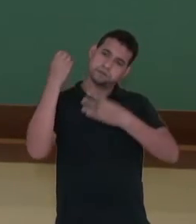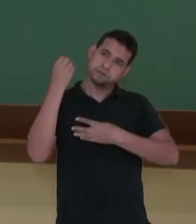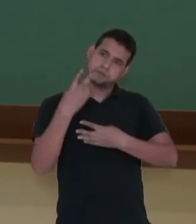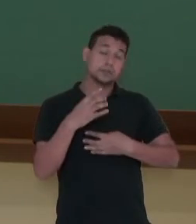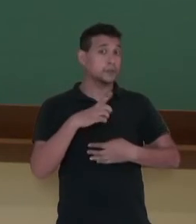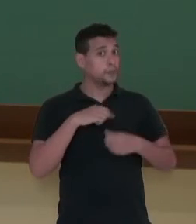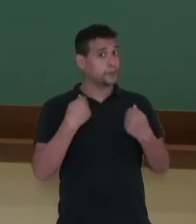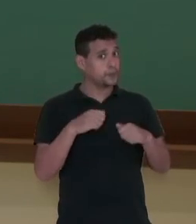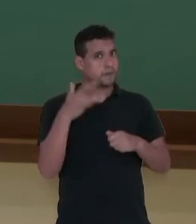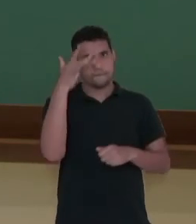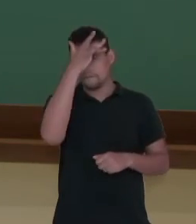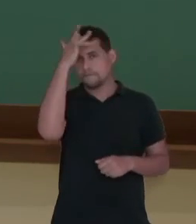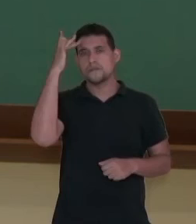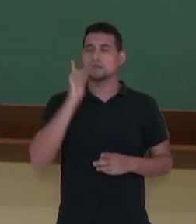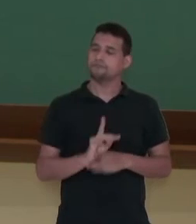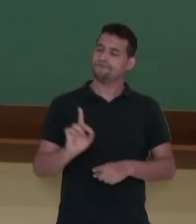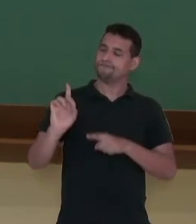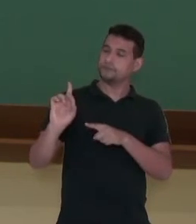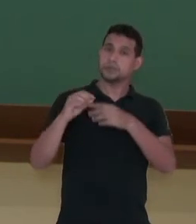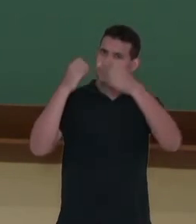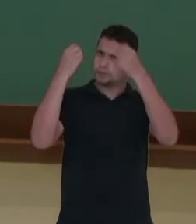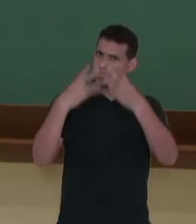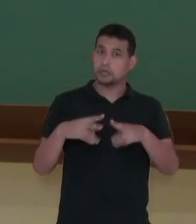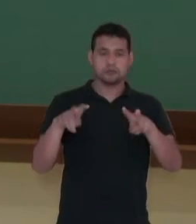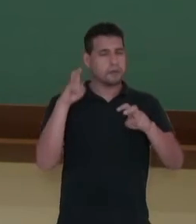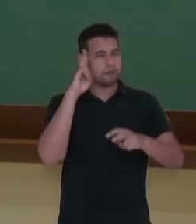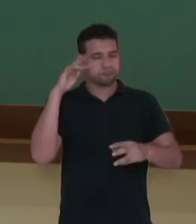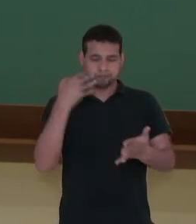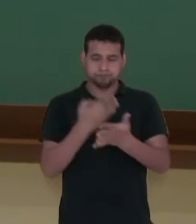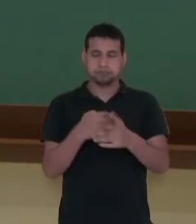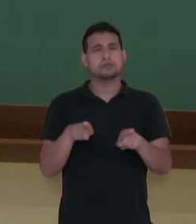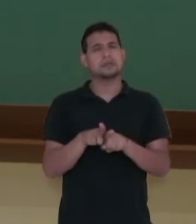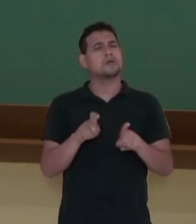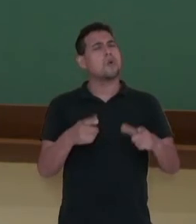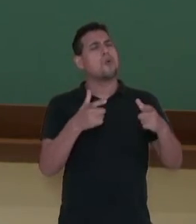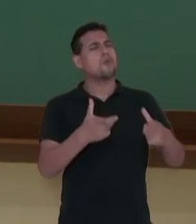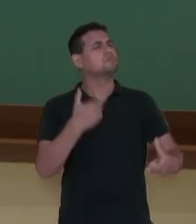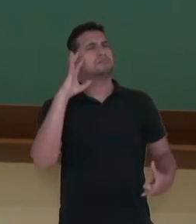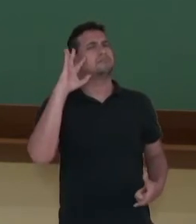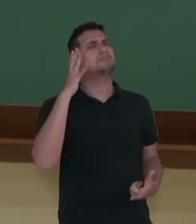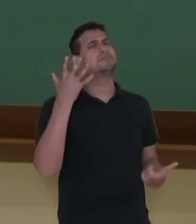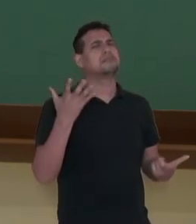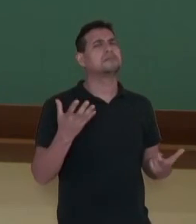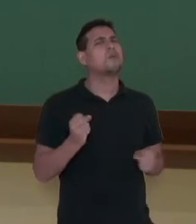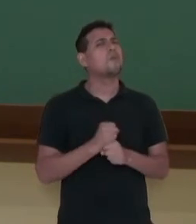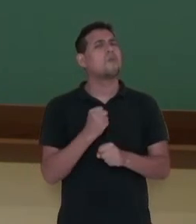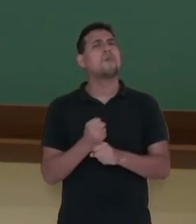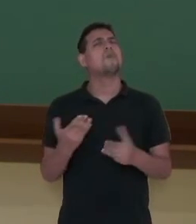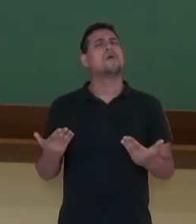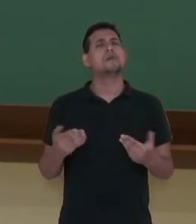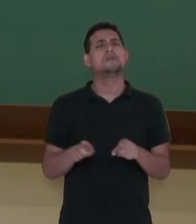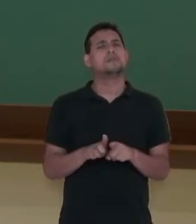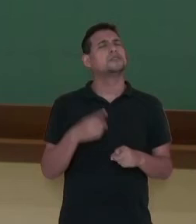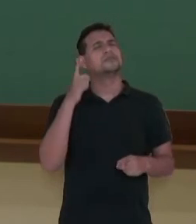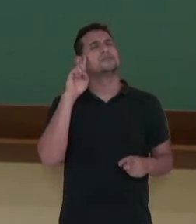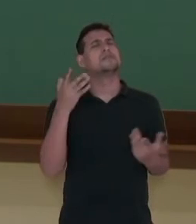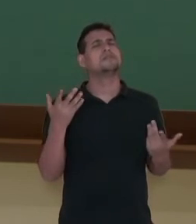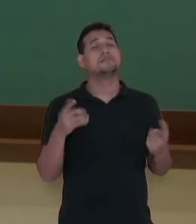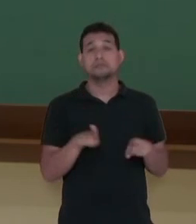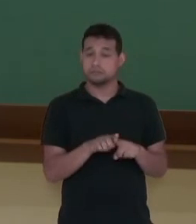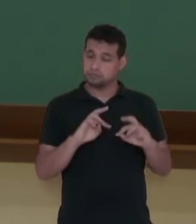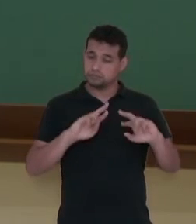ter alguém que nos cuente sobre a história, se passa em um determinado tempo, e estes são